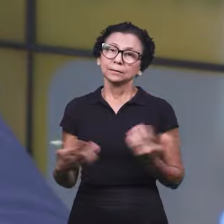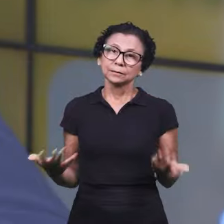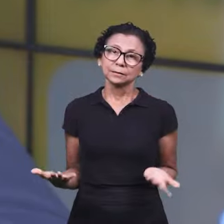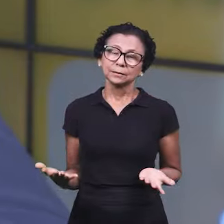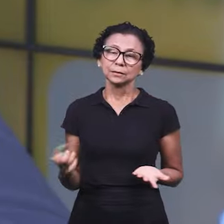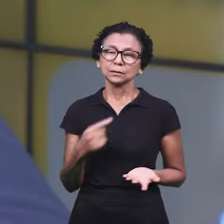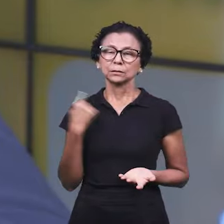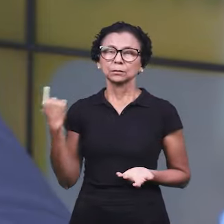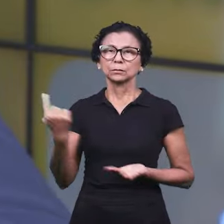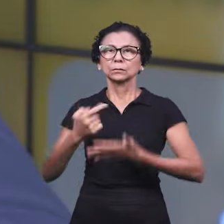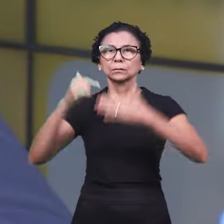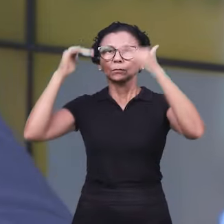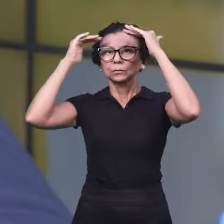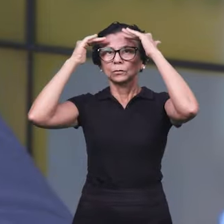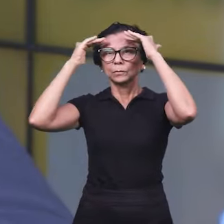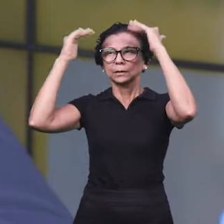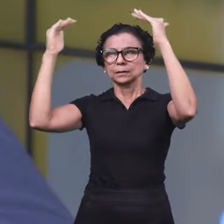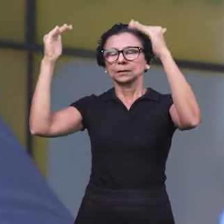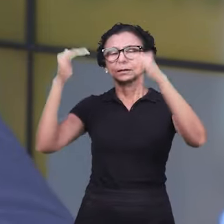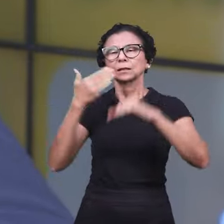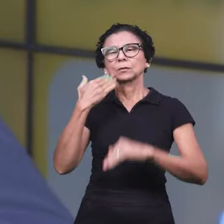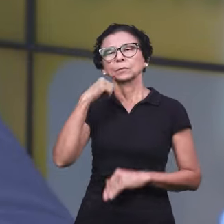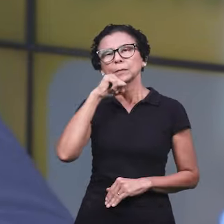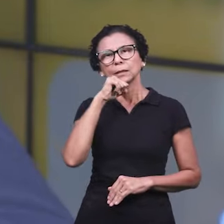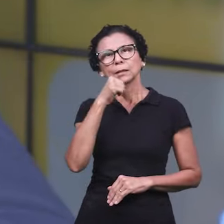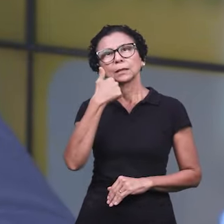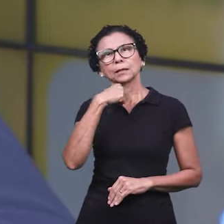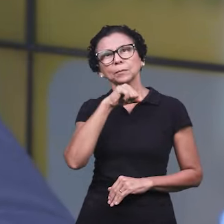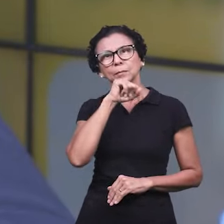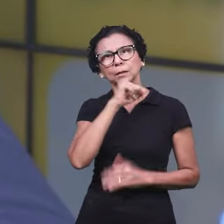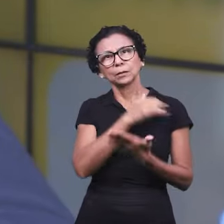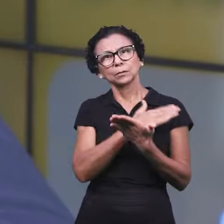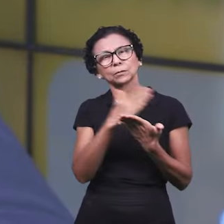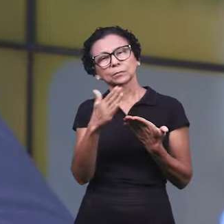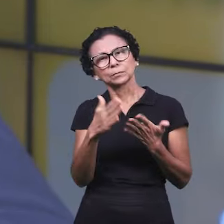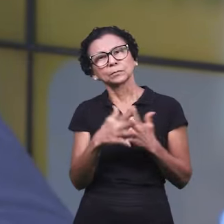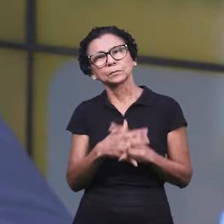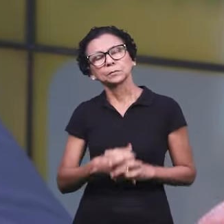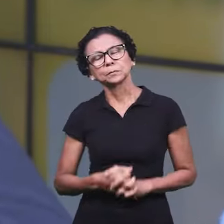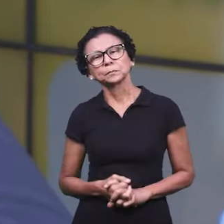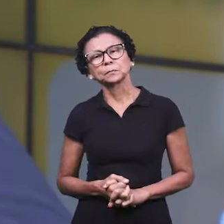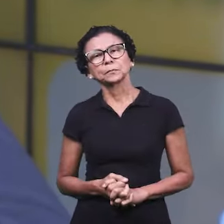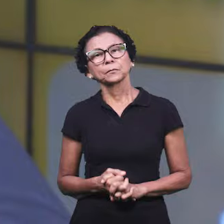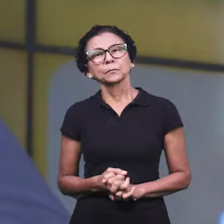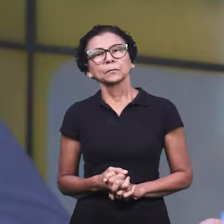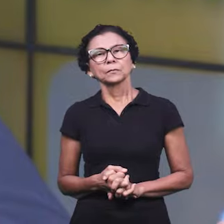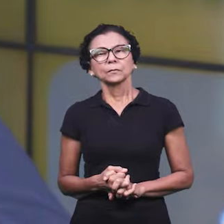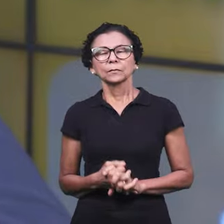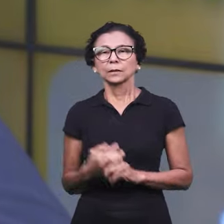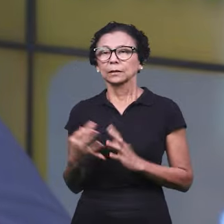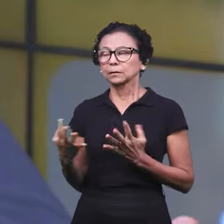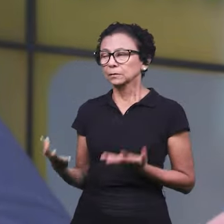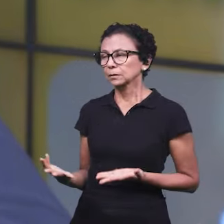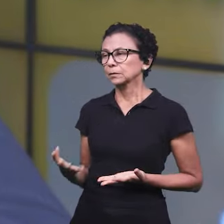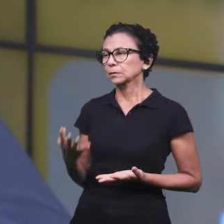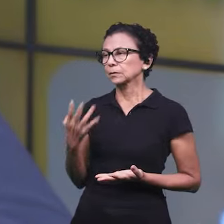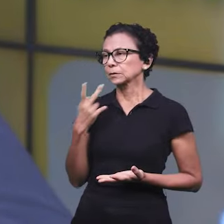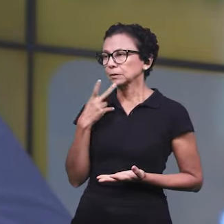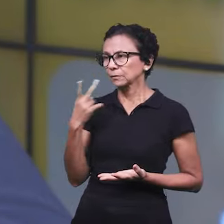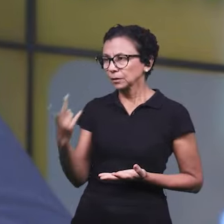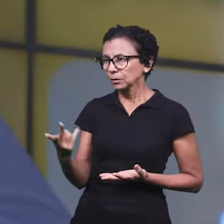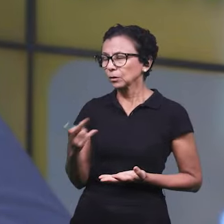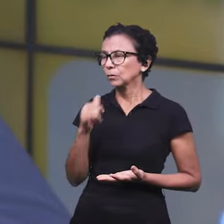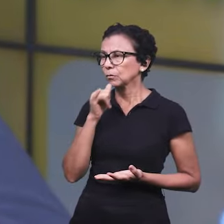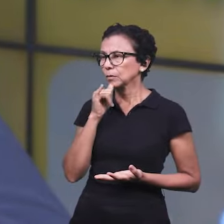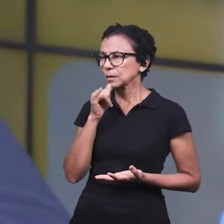né obedecer ao seu pai e a sua mãe é um começo então é aquilo que você falou você deu o exemplo aí muito bem